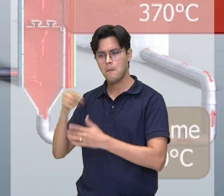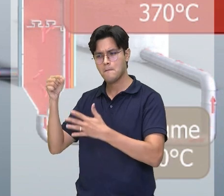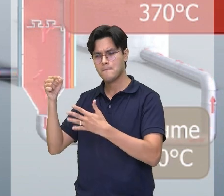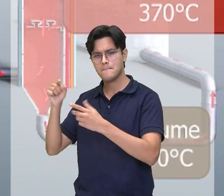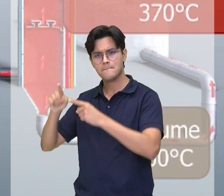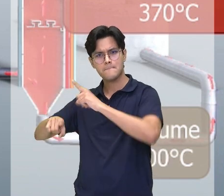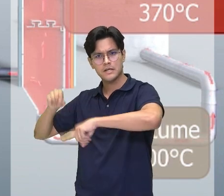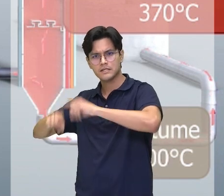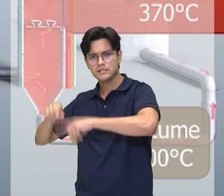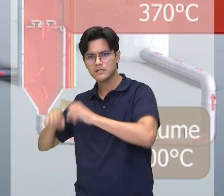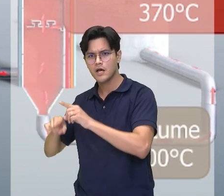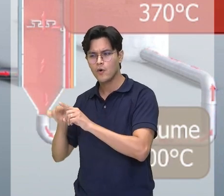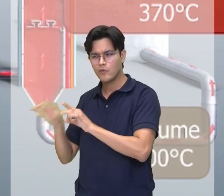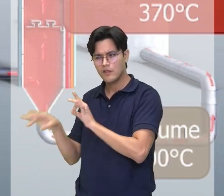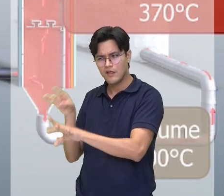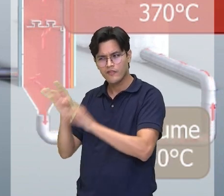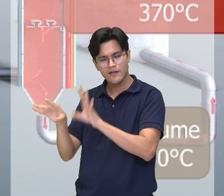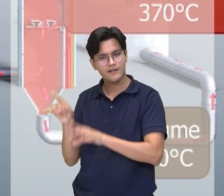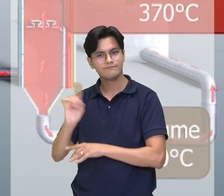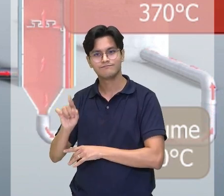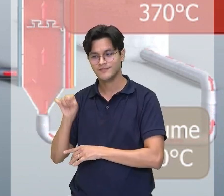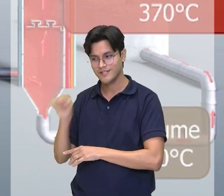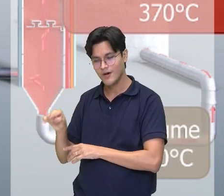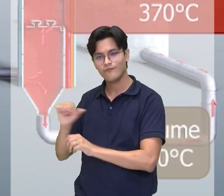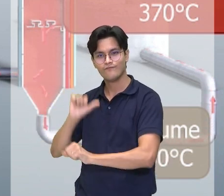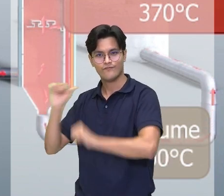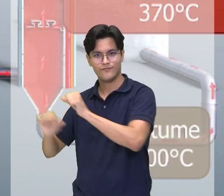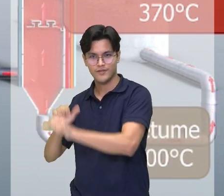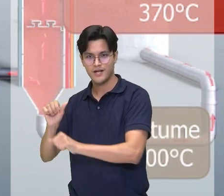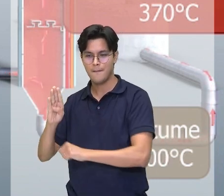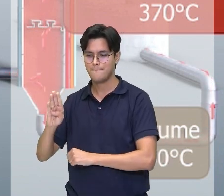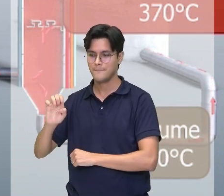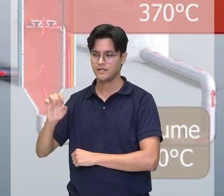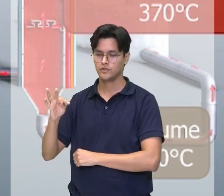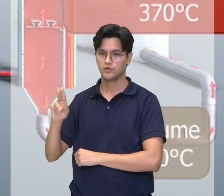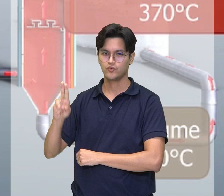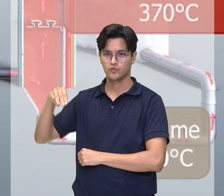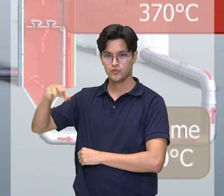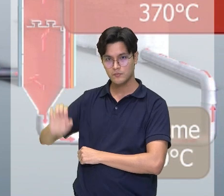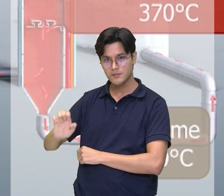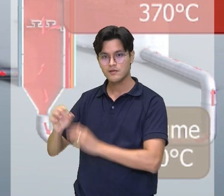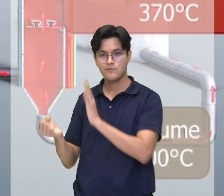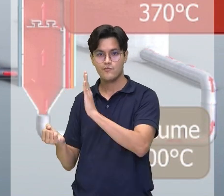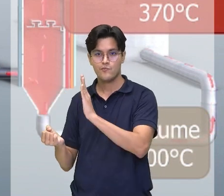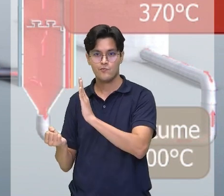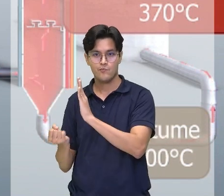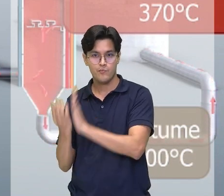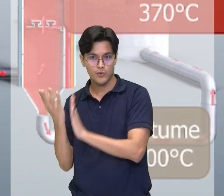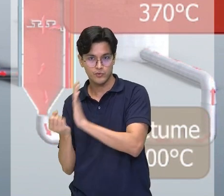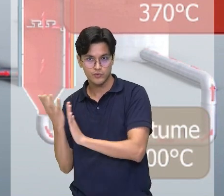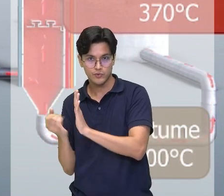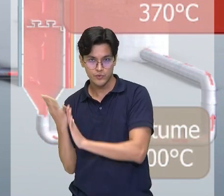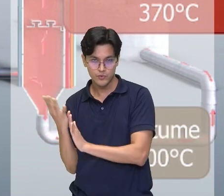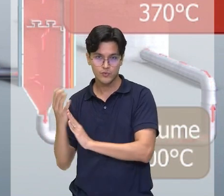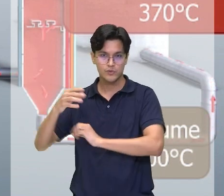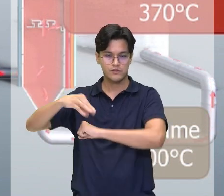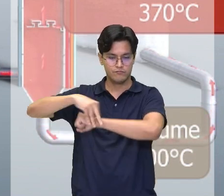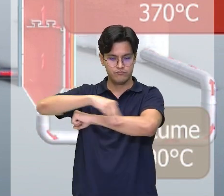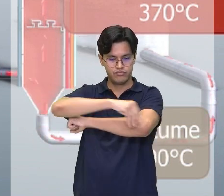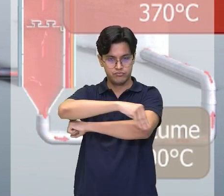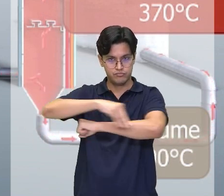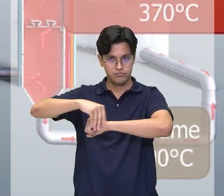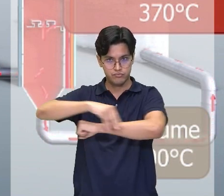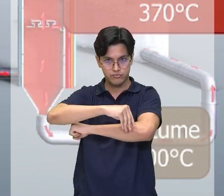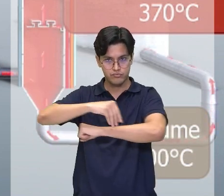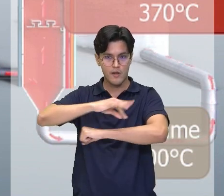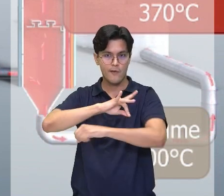ser utilizado na produção do asfalto, certo? Então, com isso, nós vimos ao